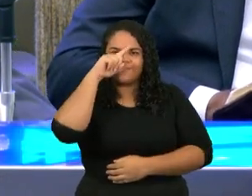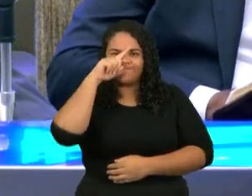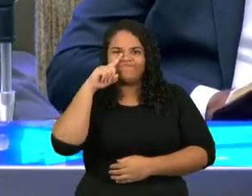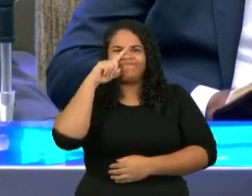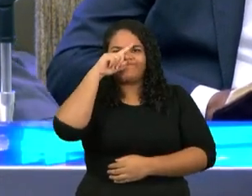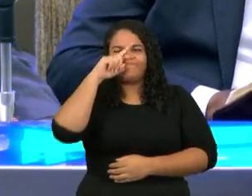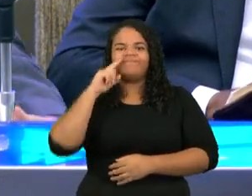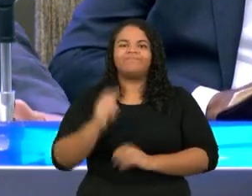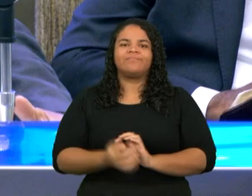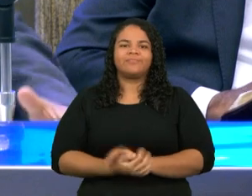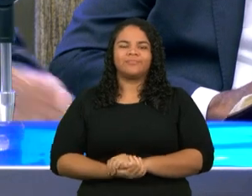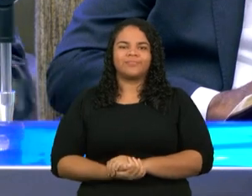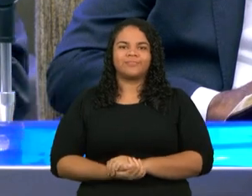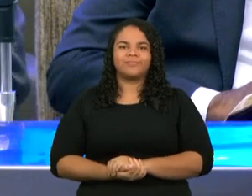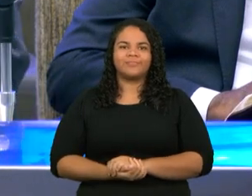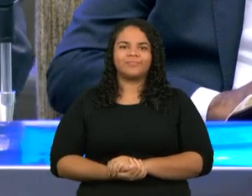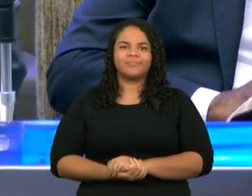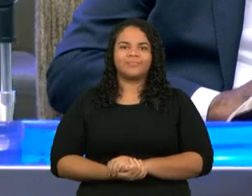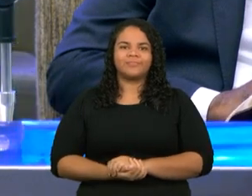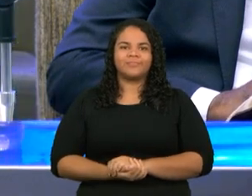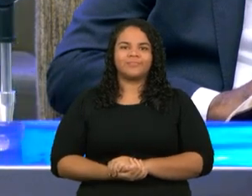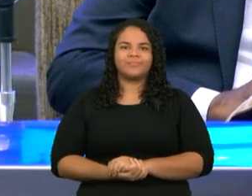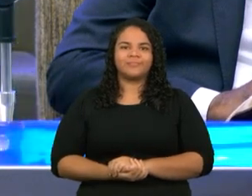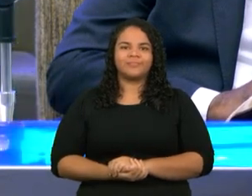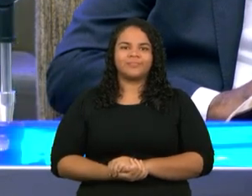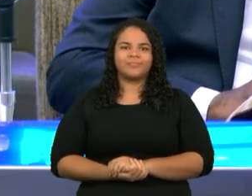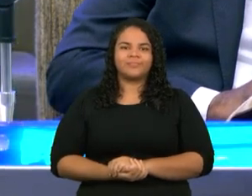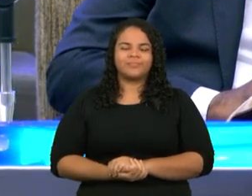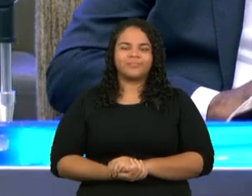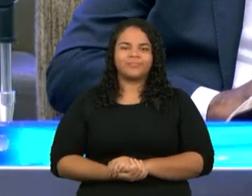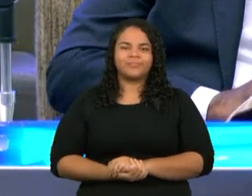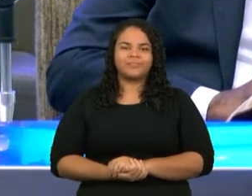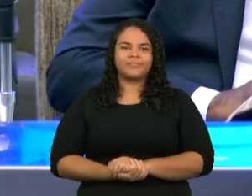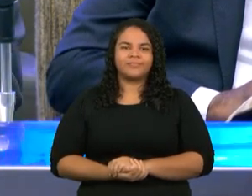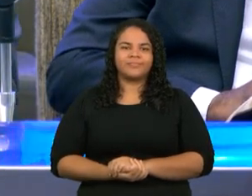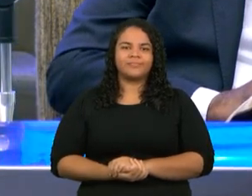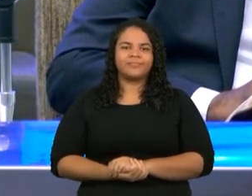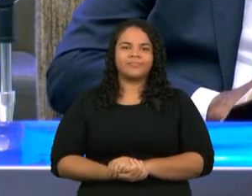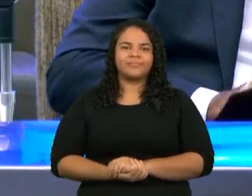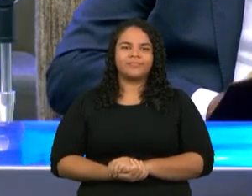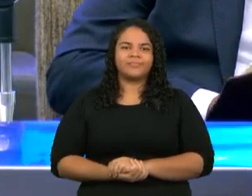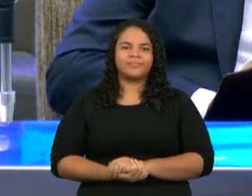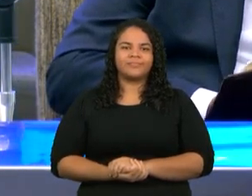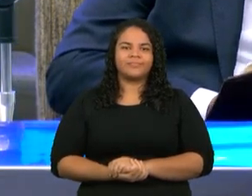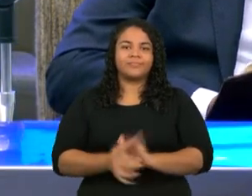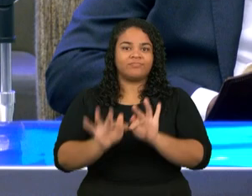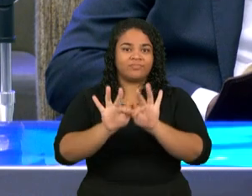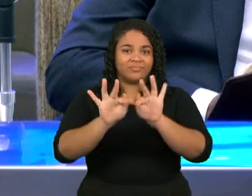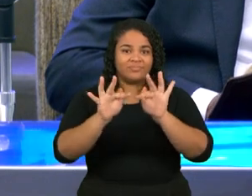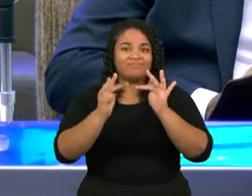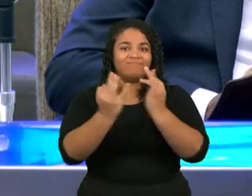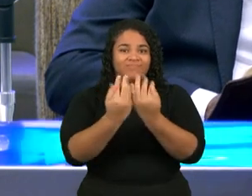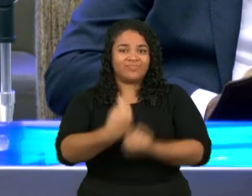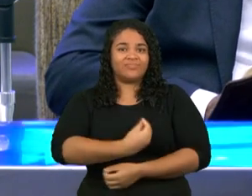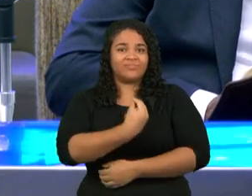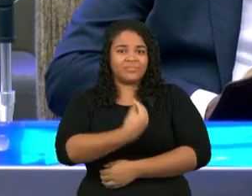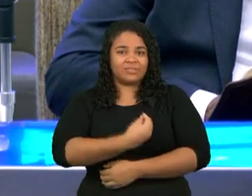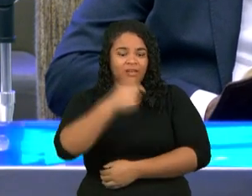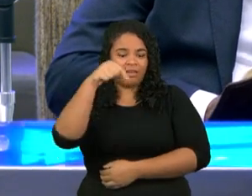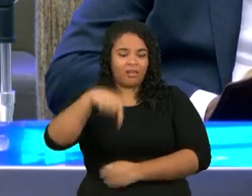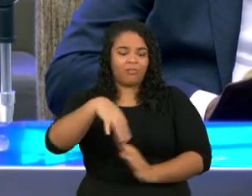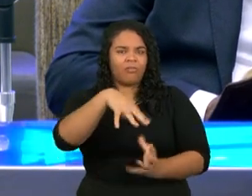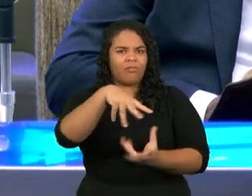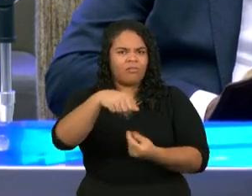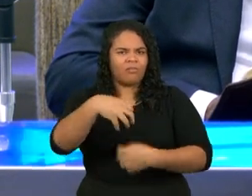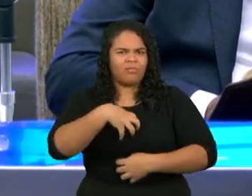a nossa família ela não vive não é isso num lugar seguro ela